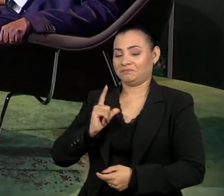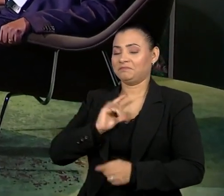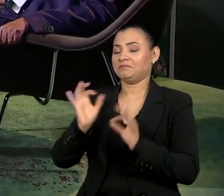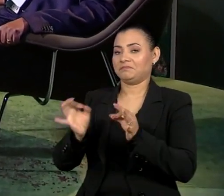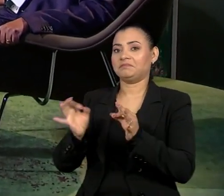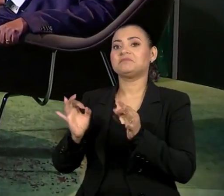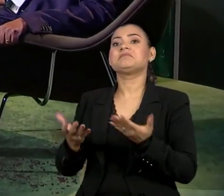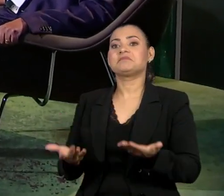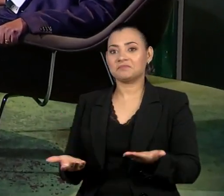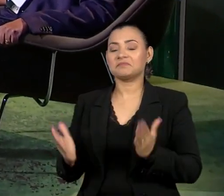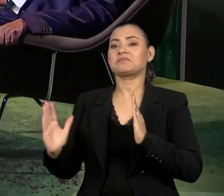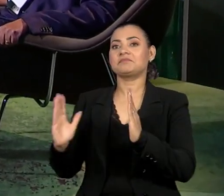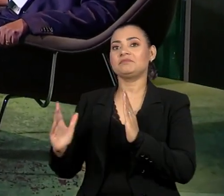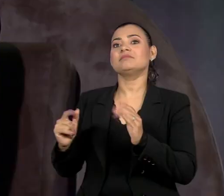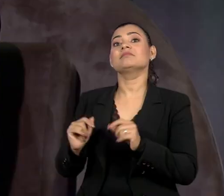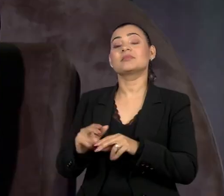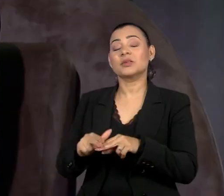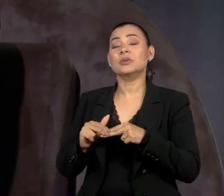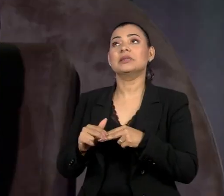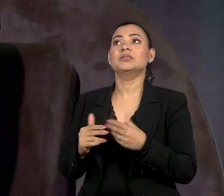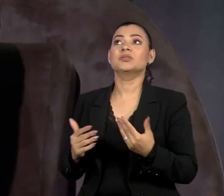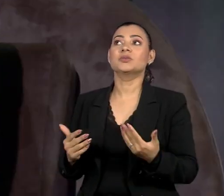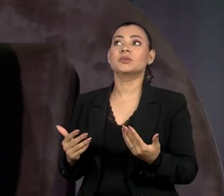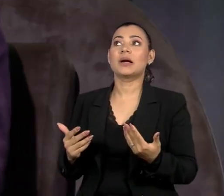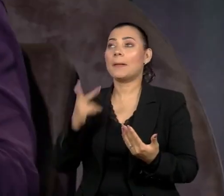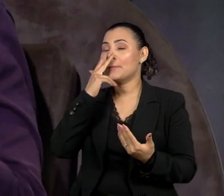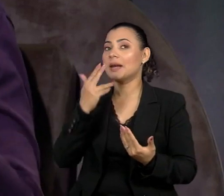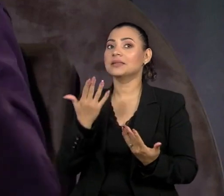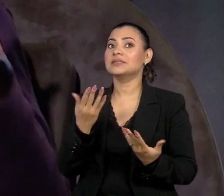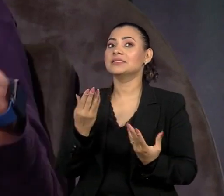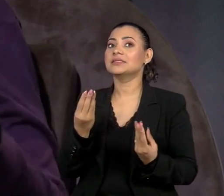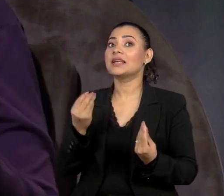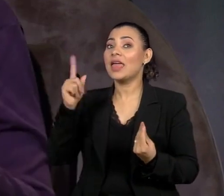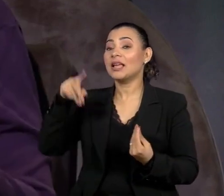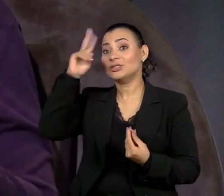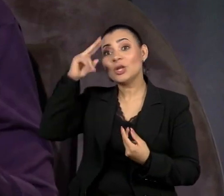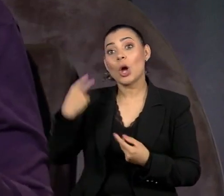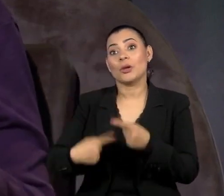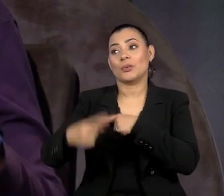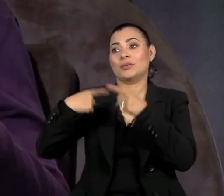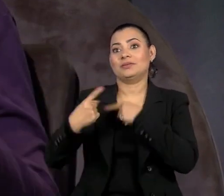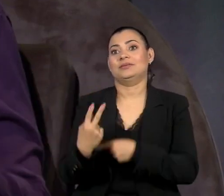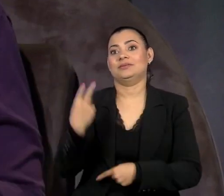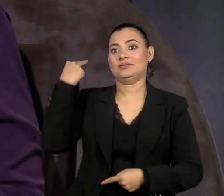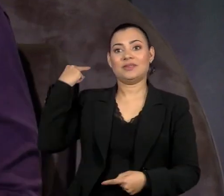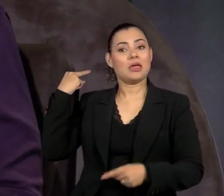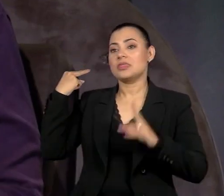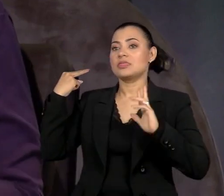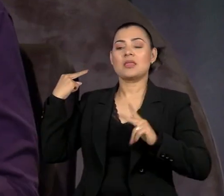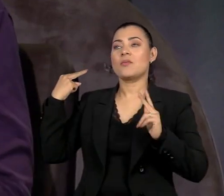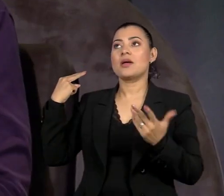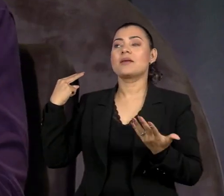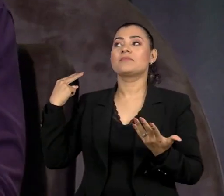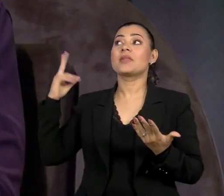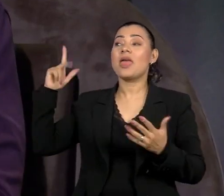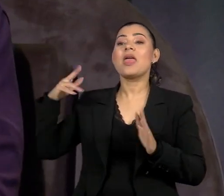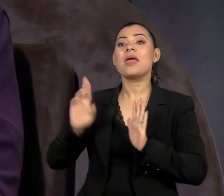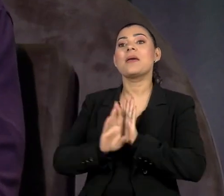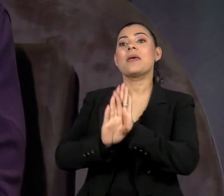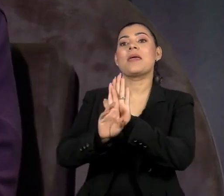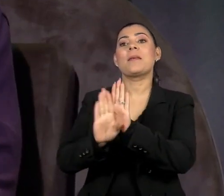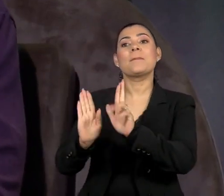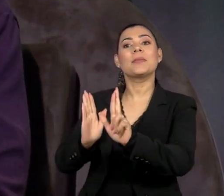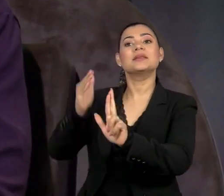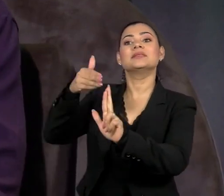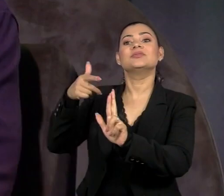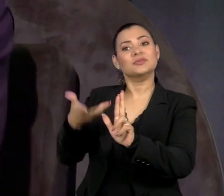reconhecimento naquela situação que fala muito sobre um processo histórico também, né? Não é uma coisa... É como se fosse uma representação pontual